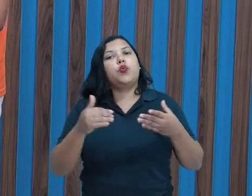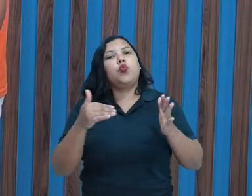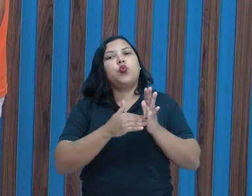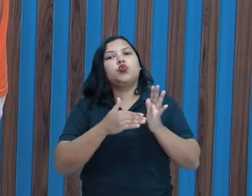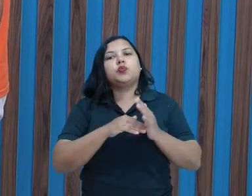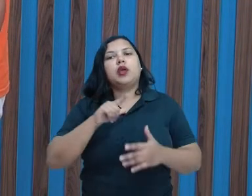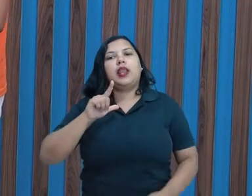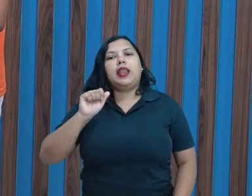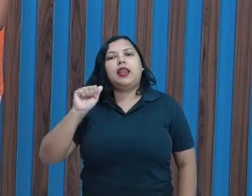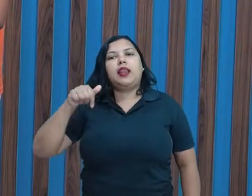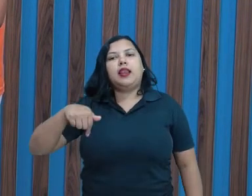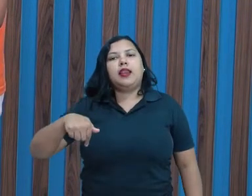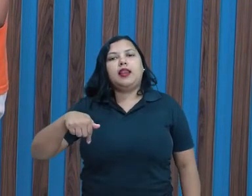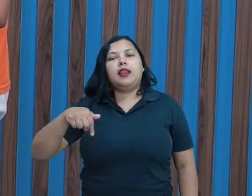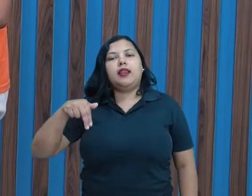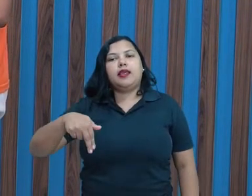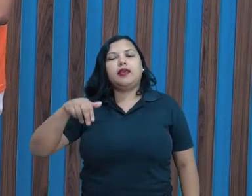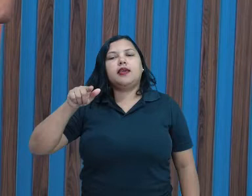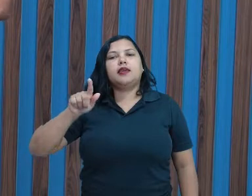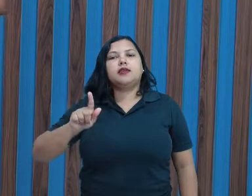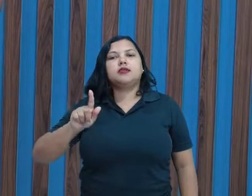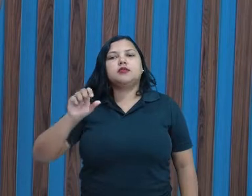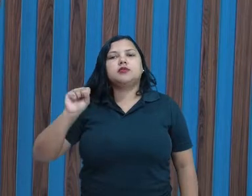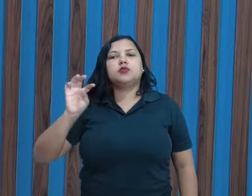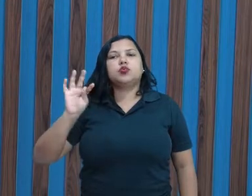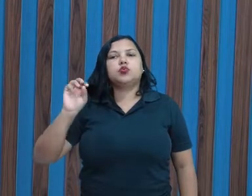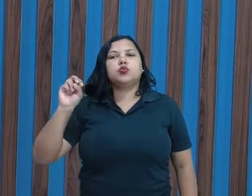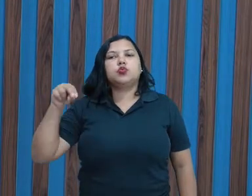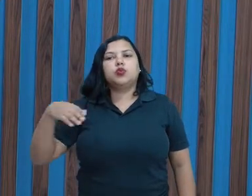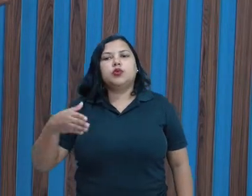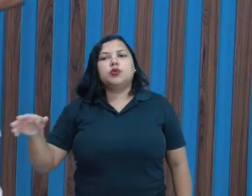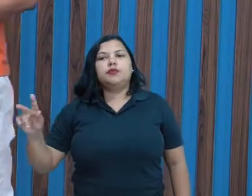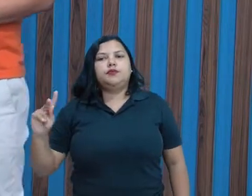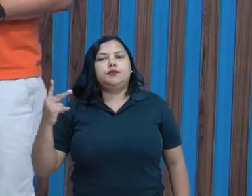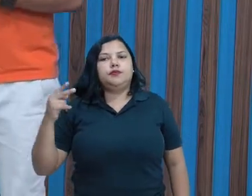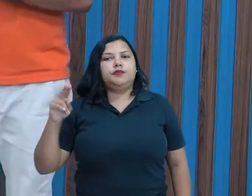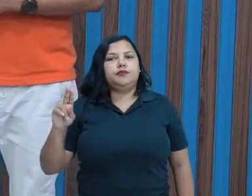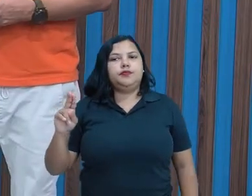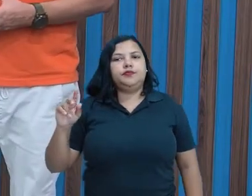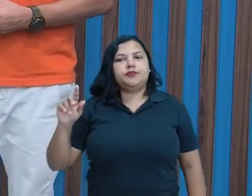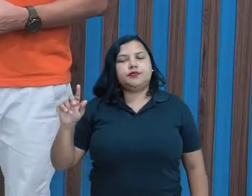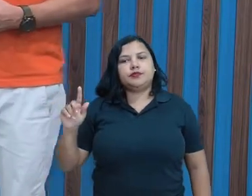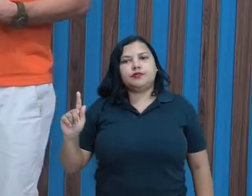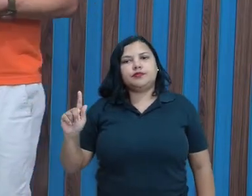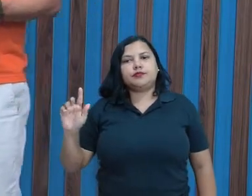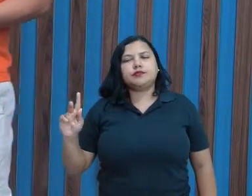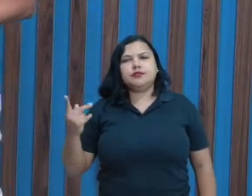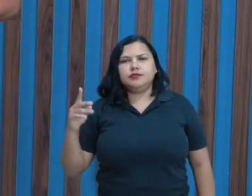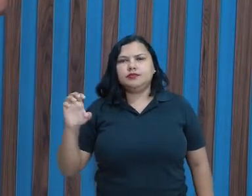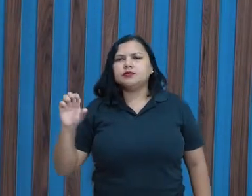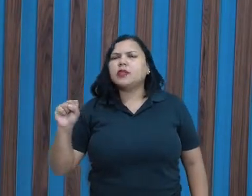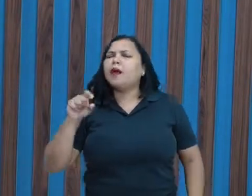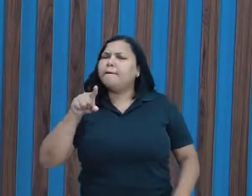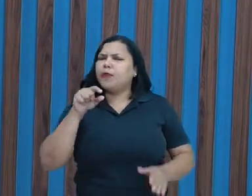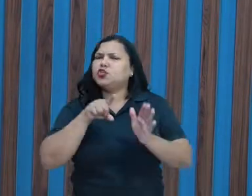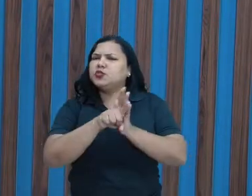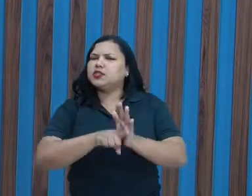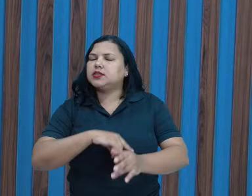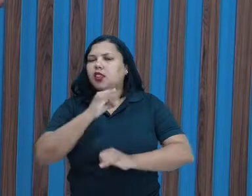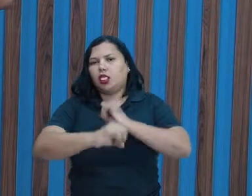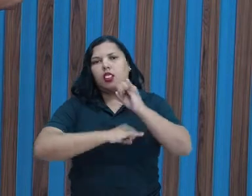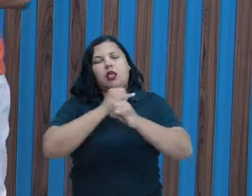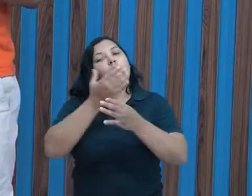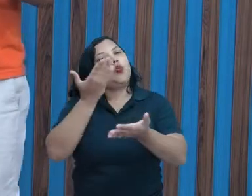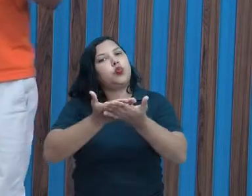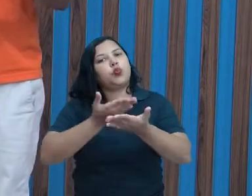que é o Harlan, né? Por curiosidade, vocês podem buscar esses poemas aí na internet para poder estudar, dar uma sacada aí, desfrutar.